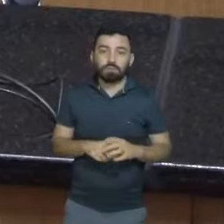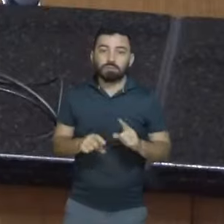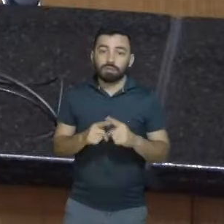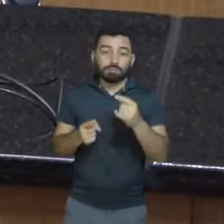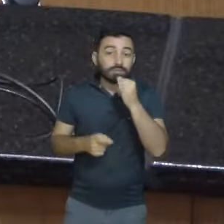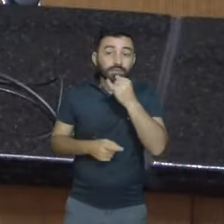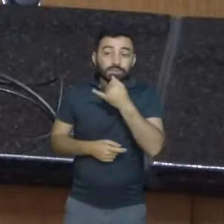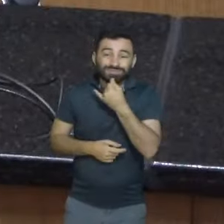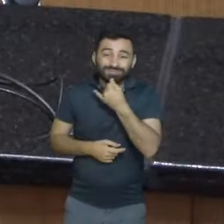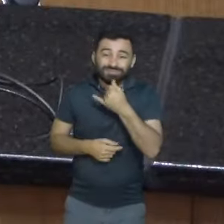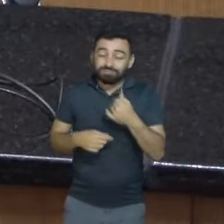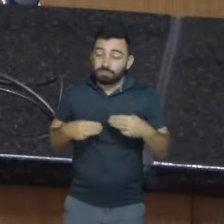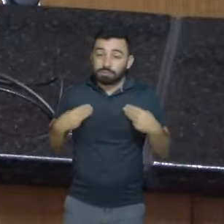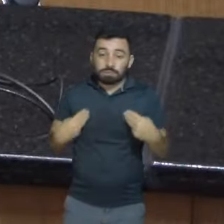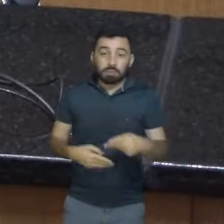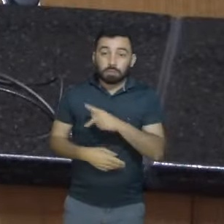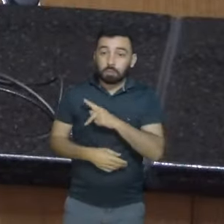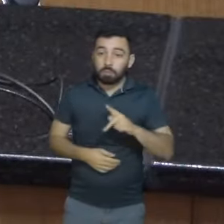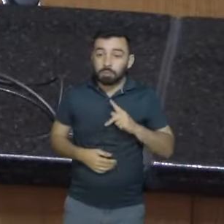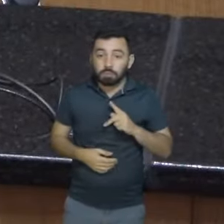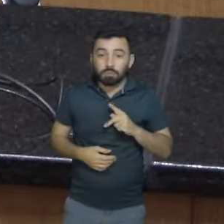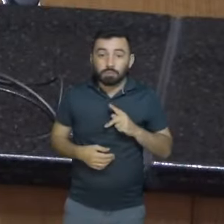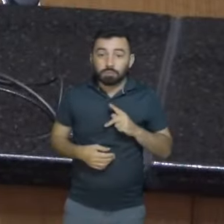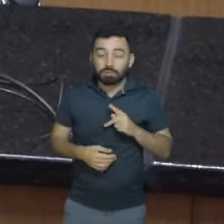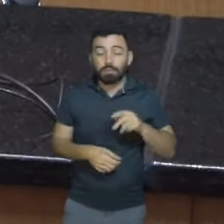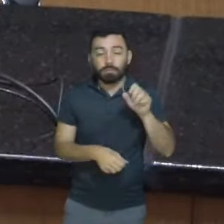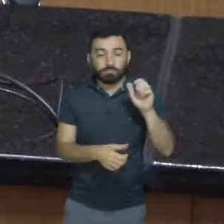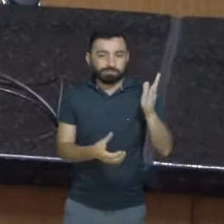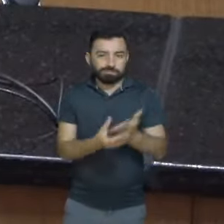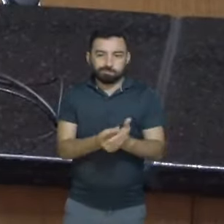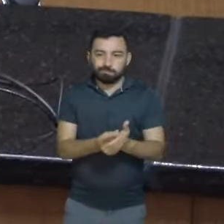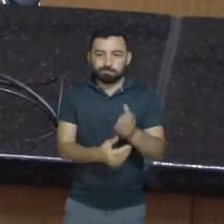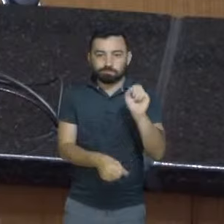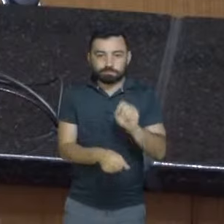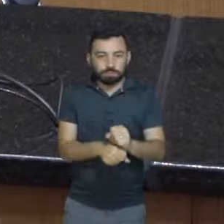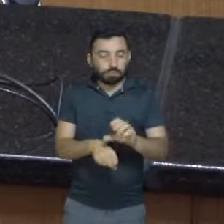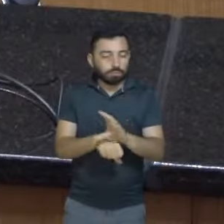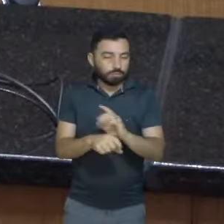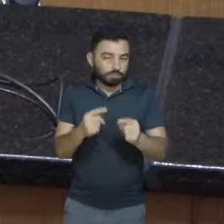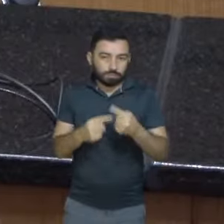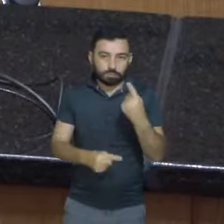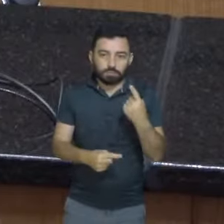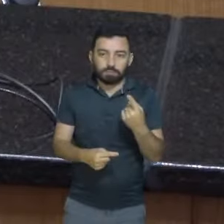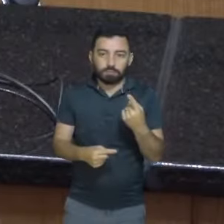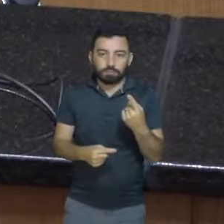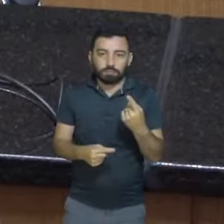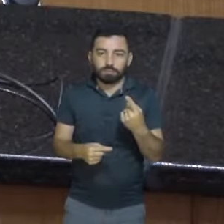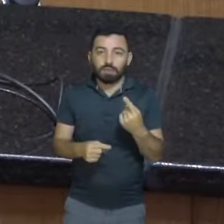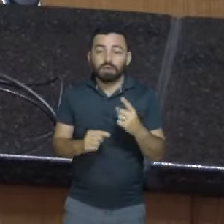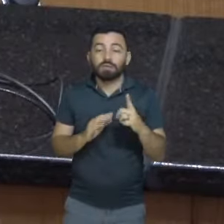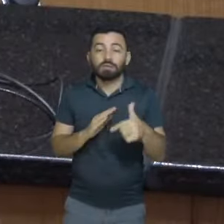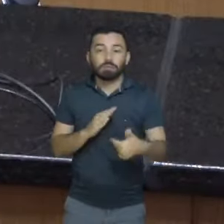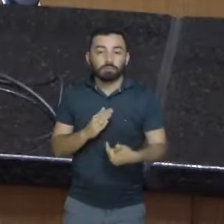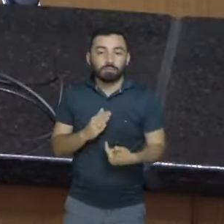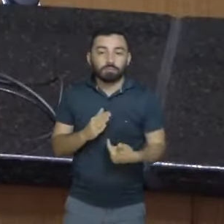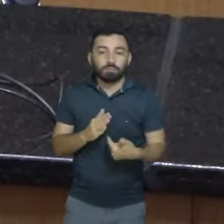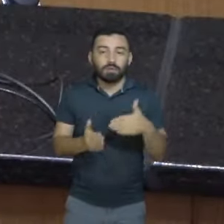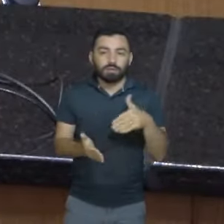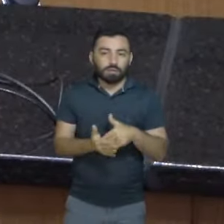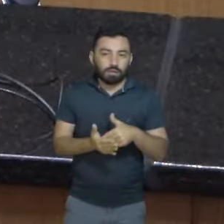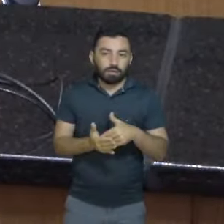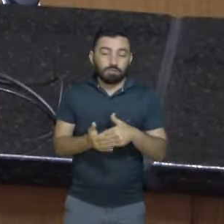o Ministério Público não se deu por contente e impetrou uma ação direta de inconstitucionalidade no Supremo Tribunal Federal, o que acabou a ministra